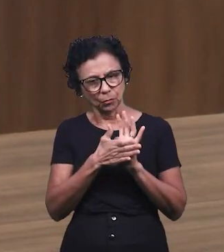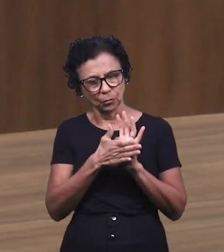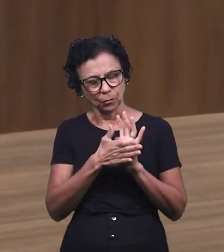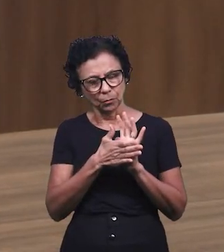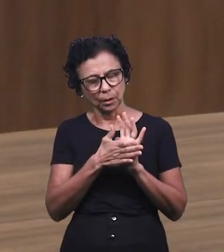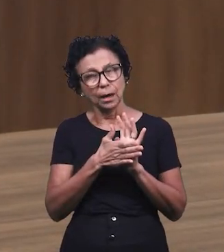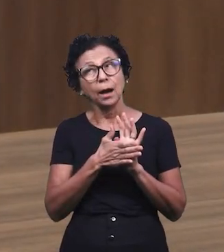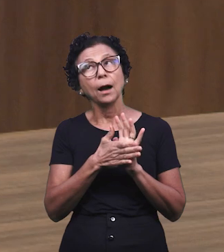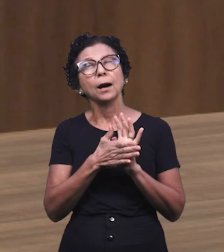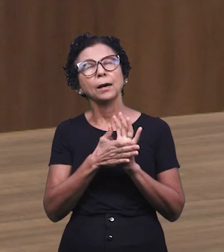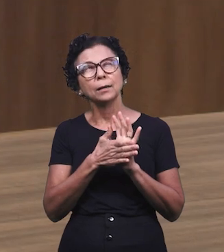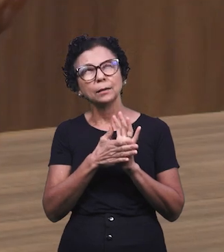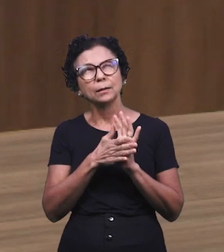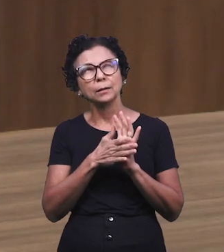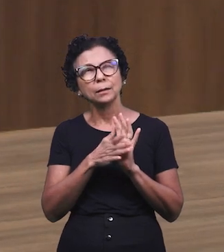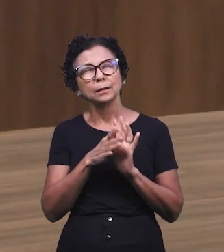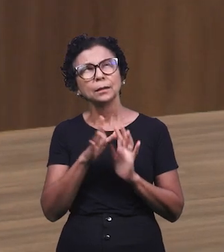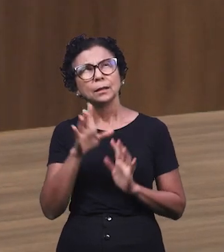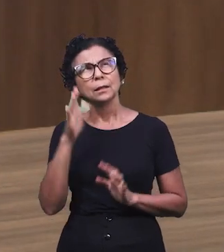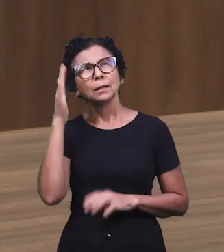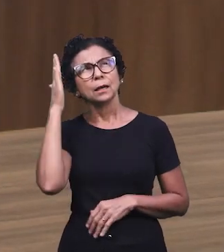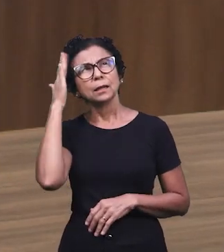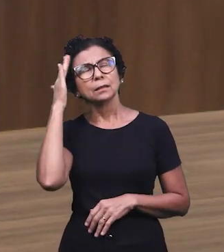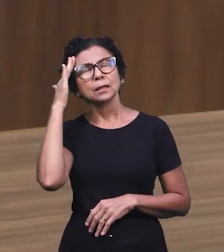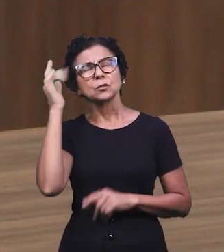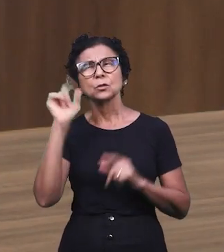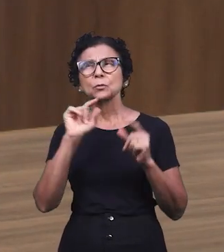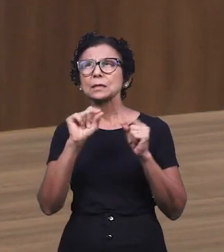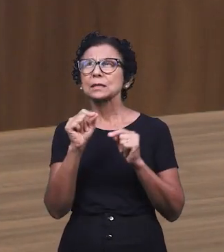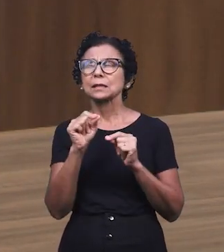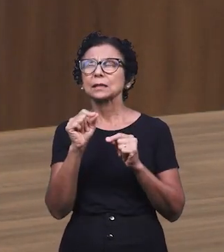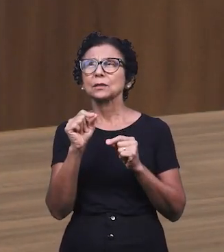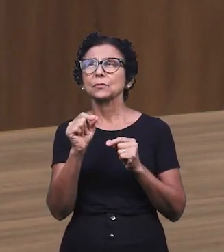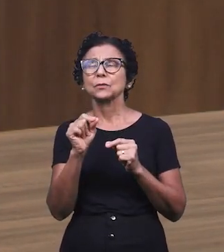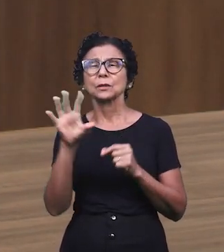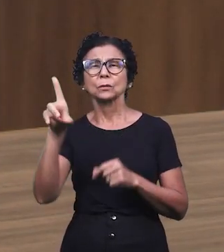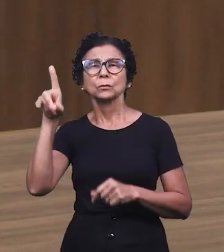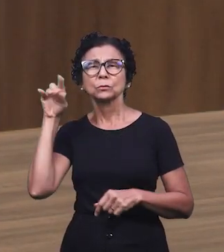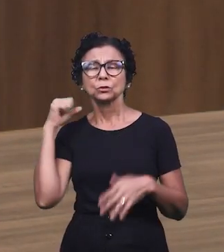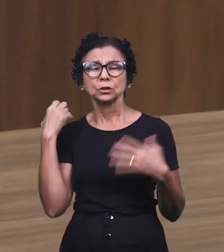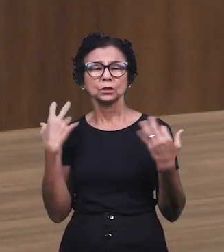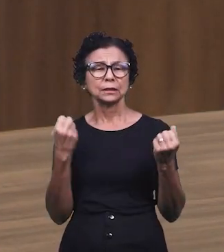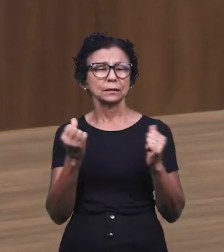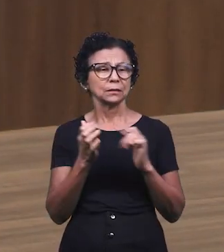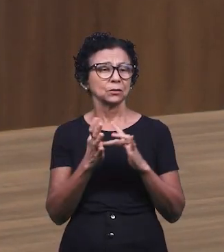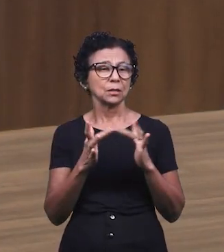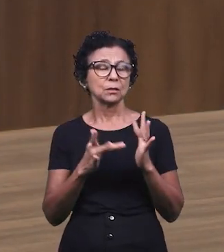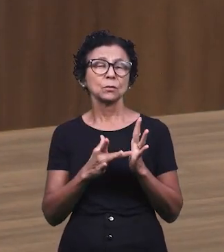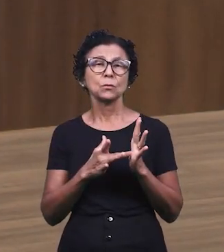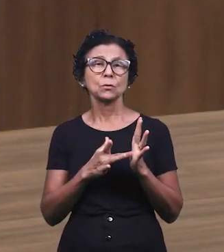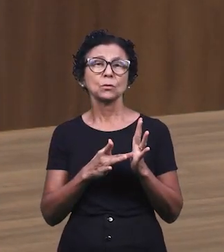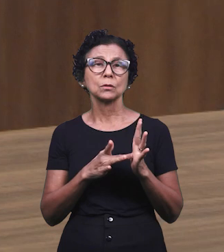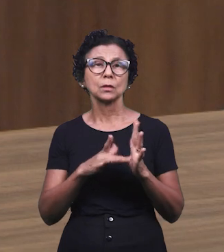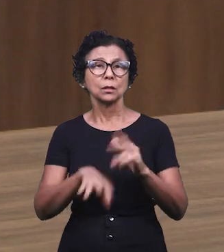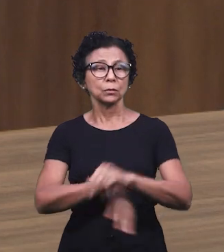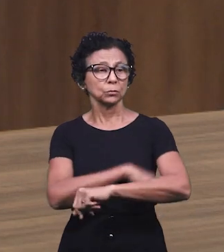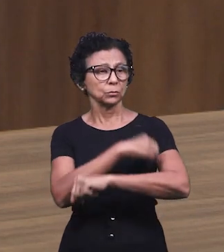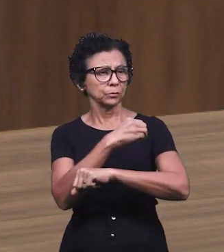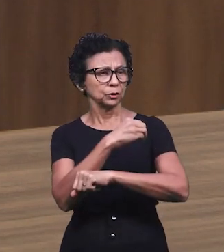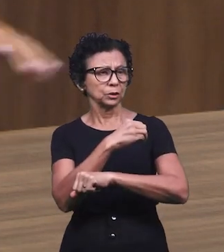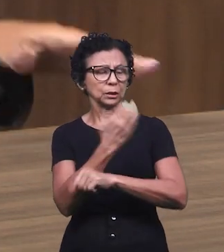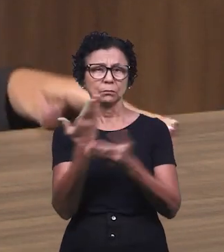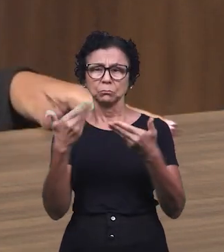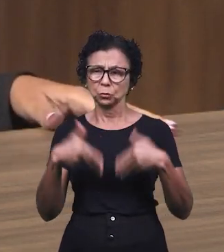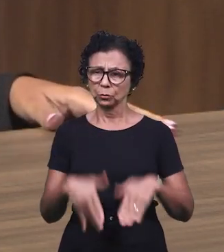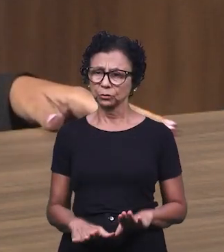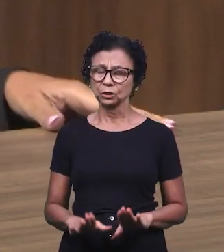o nascer novo dia, o que é a paz reinar, aí agora eu sou livre para fazer minhas escolhas, né? E colocar dentro da estrutura da Libras.